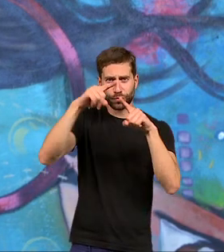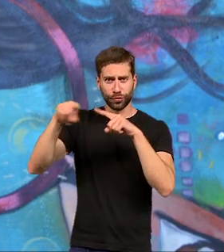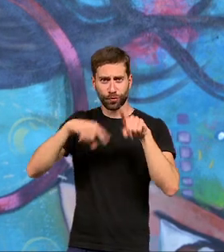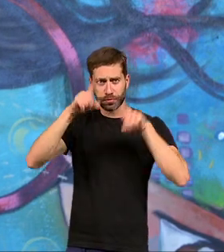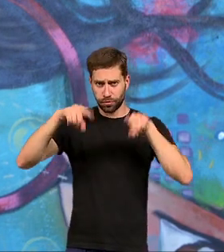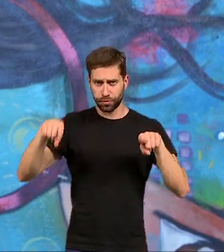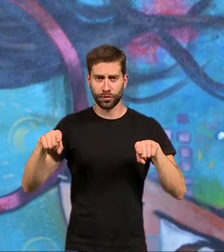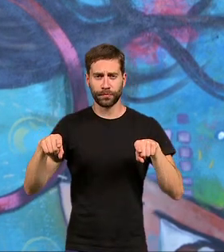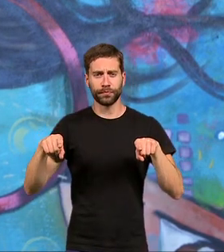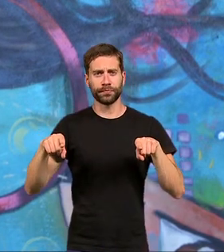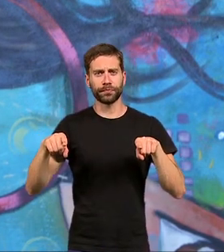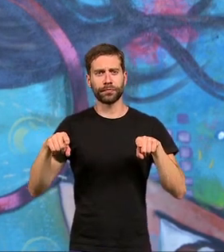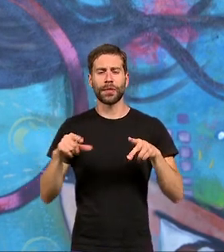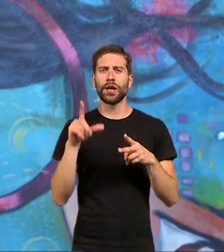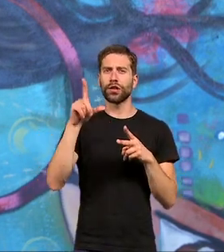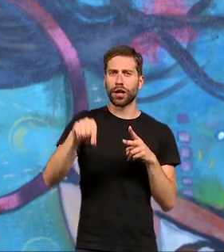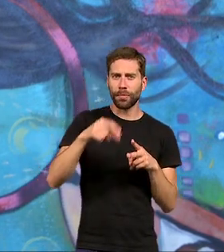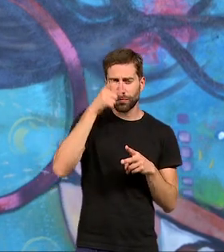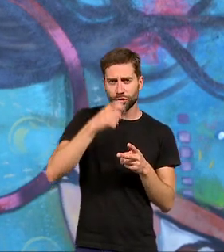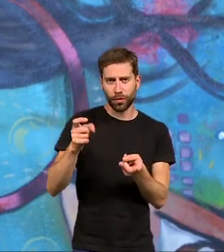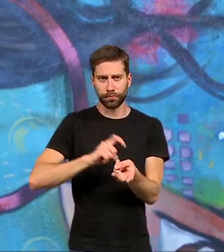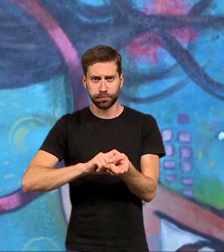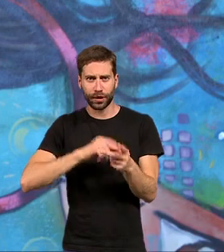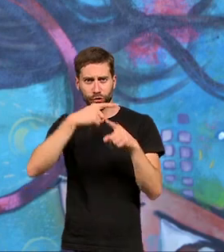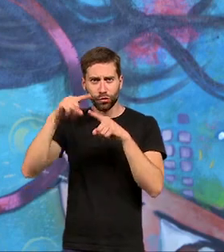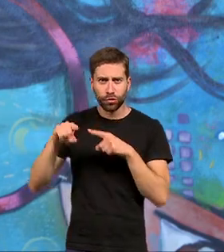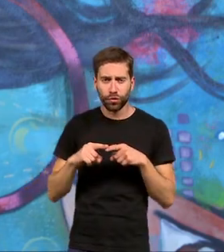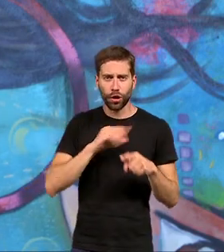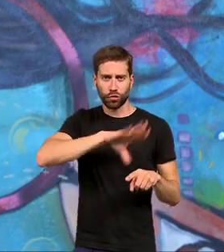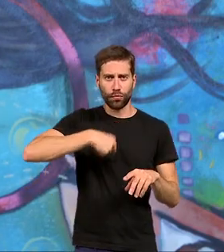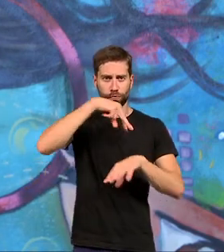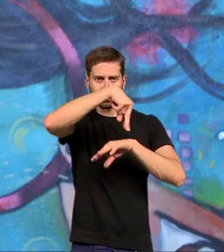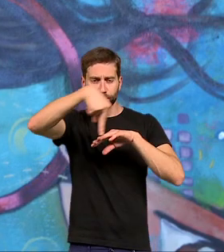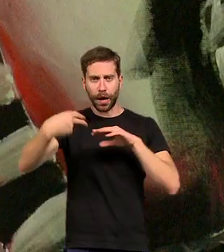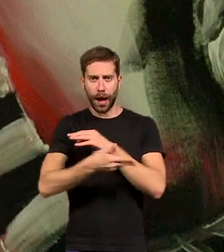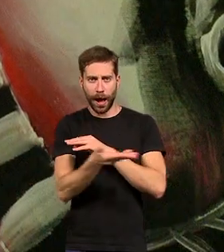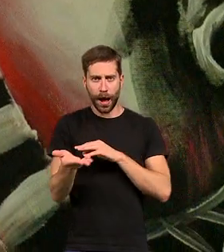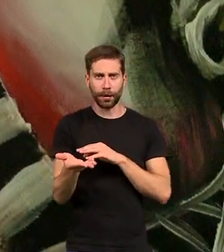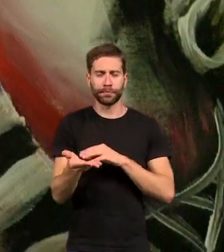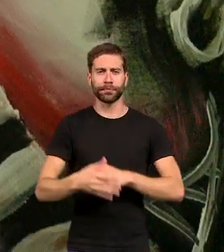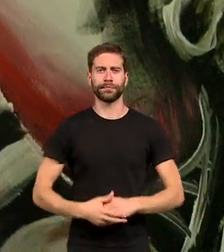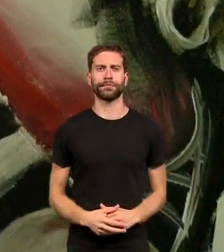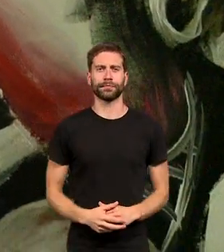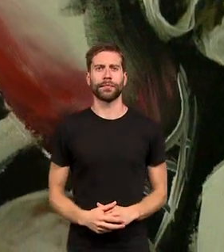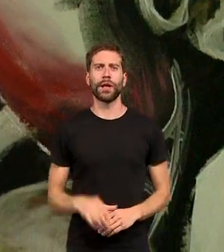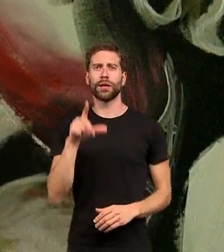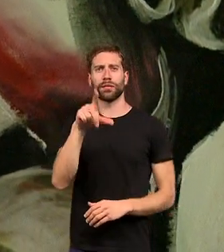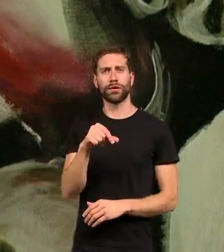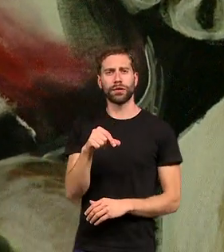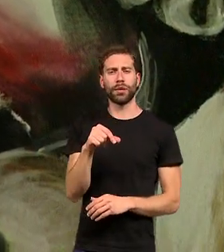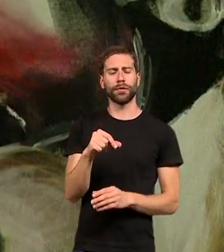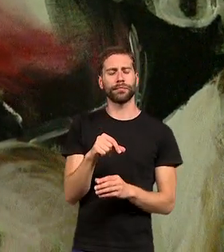humano, a diferença das etnias do ser humano que habita este planeta Terra, mas também